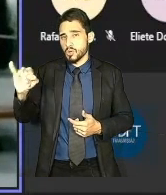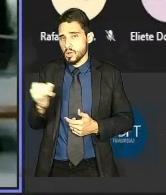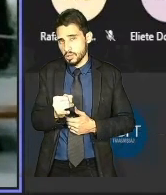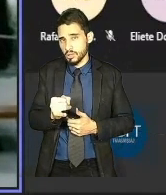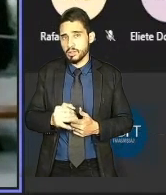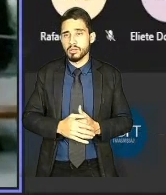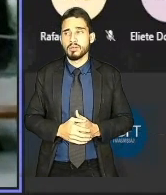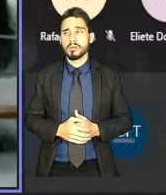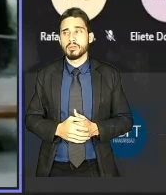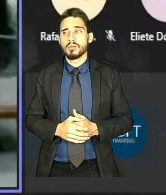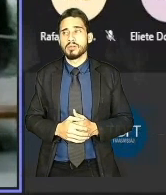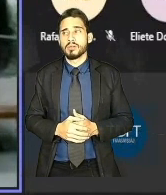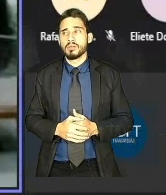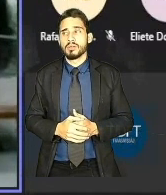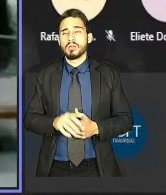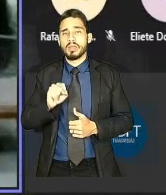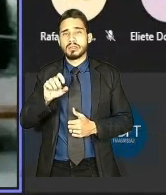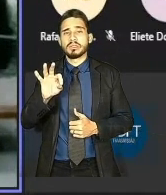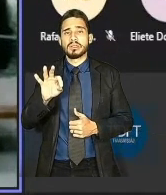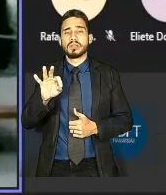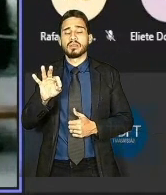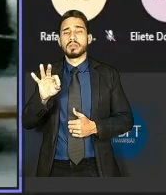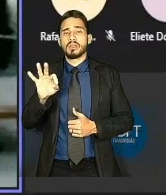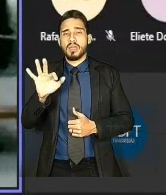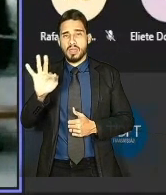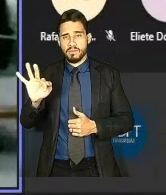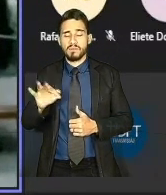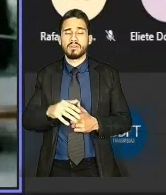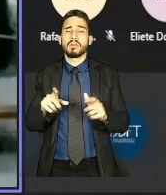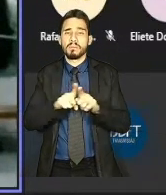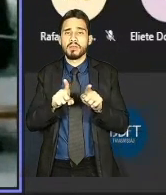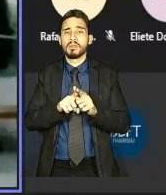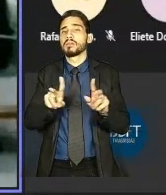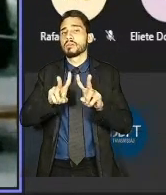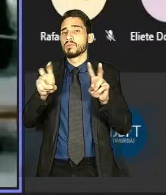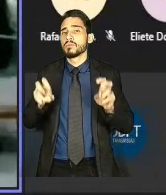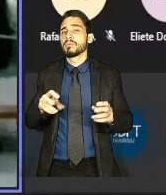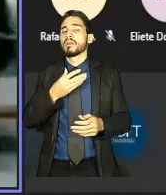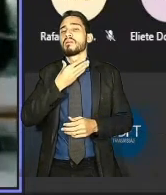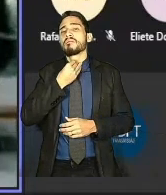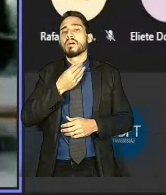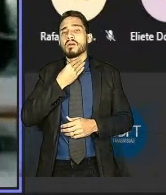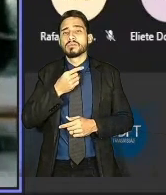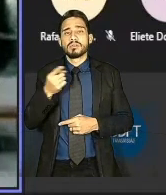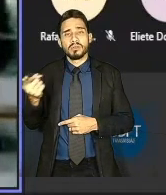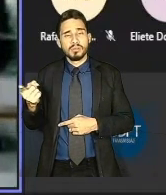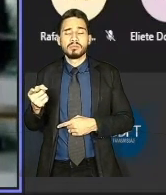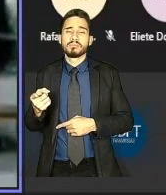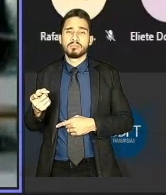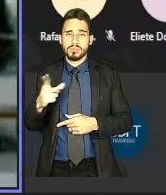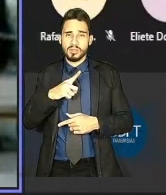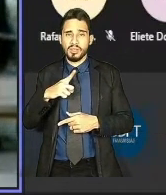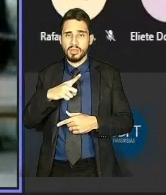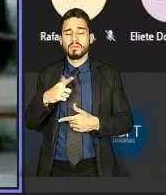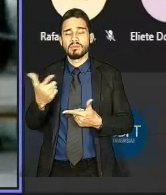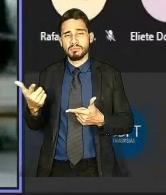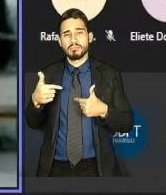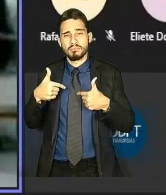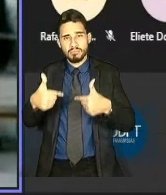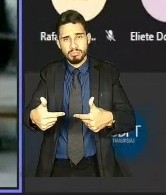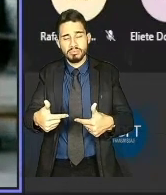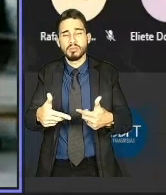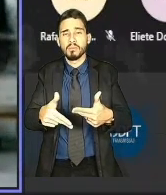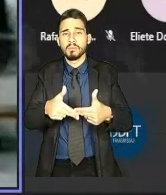Supremo Tribunal Federal, porquanto o caso em exame é distinto da hipótese sobre a qual os precedentes foram